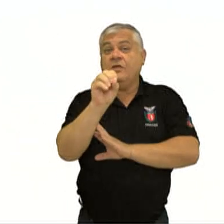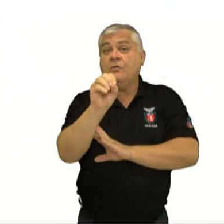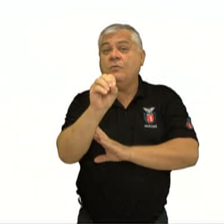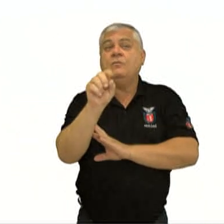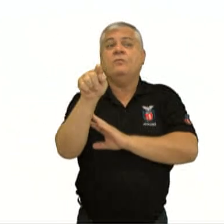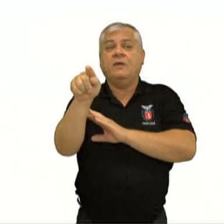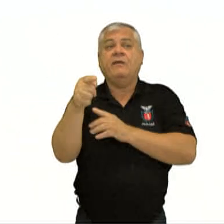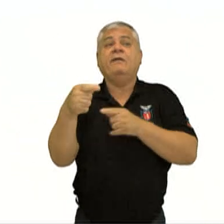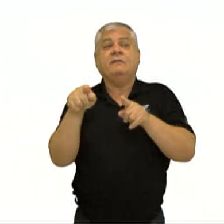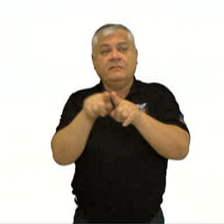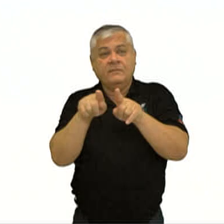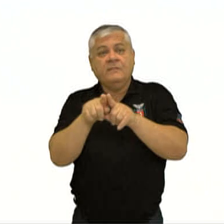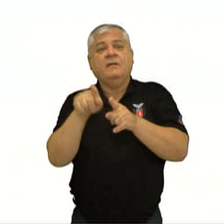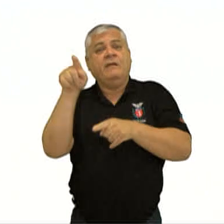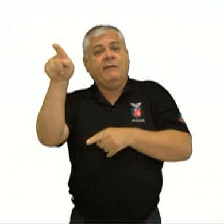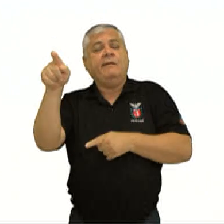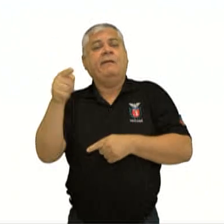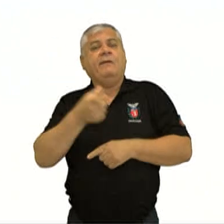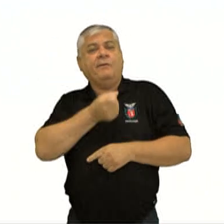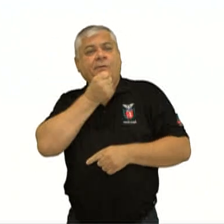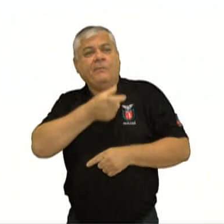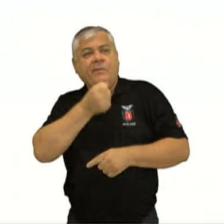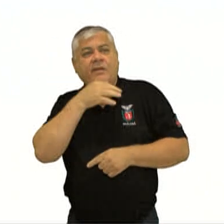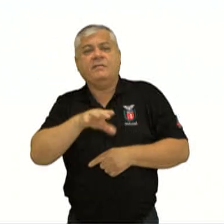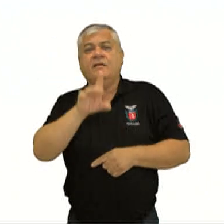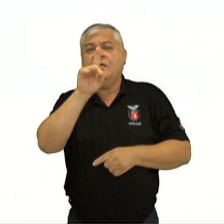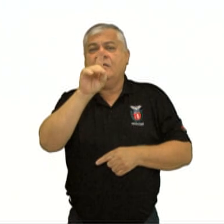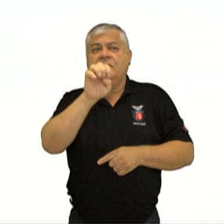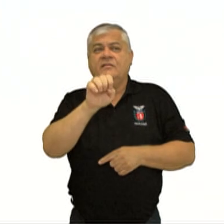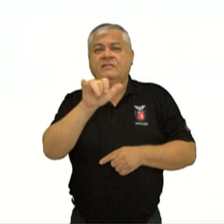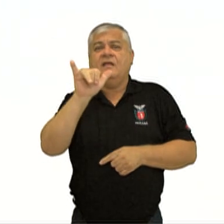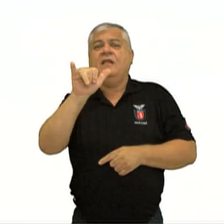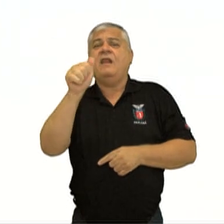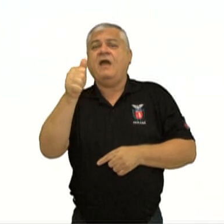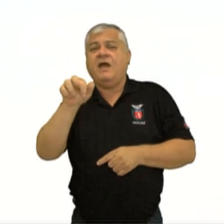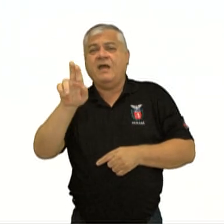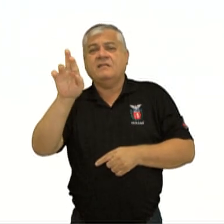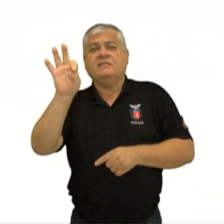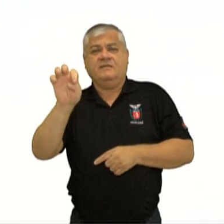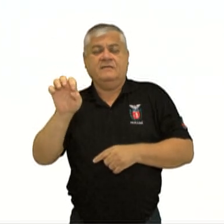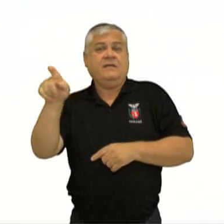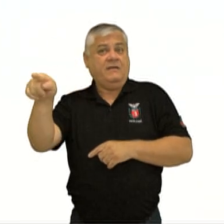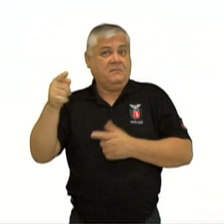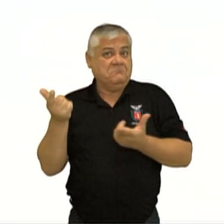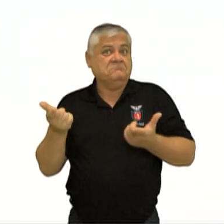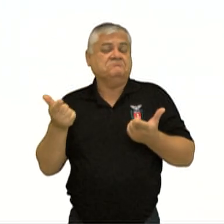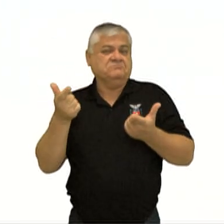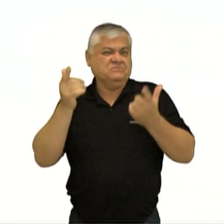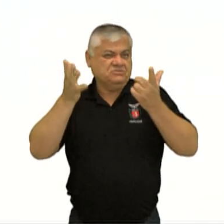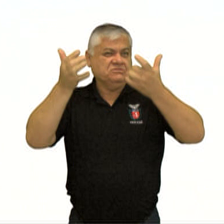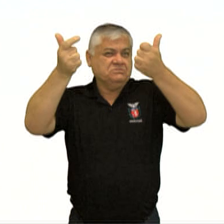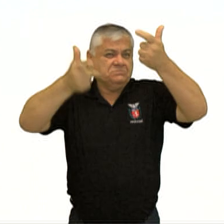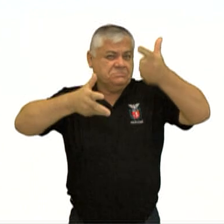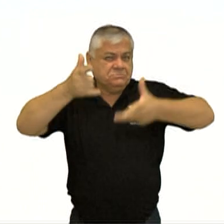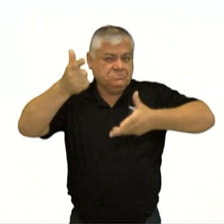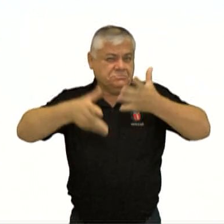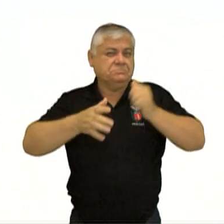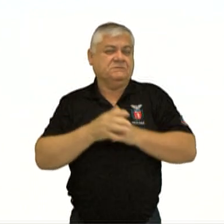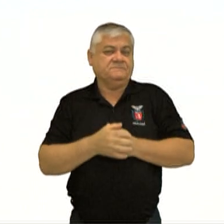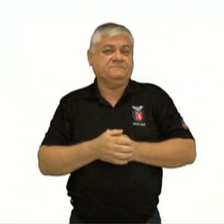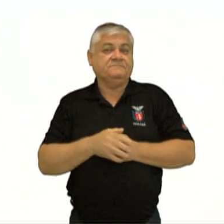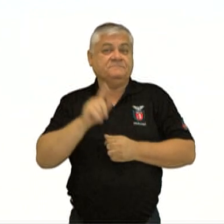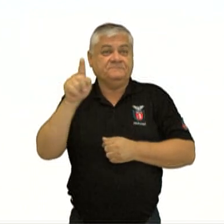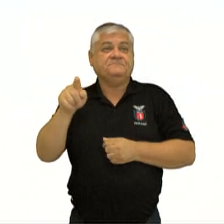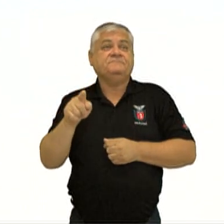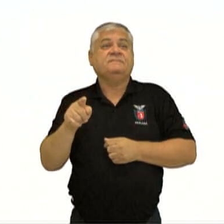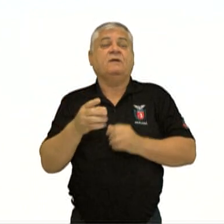comédia dell'arte baseia-se na criação coletiva. Então, é um teatro, como a gente já falou, mas é popular. A